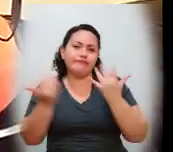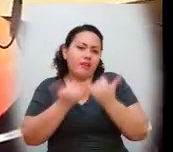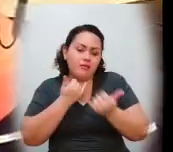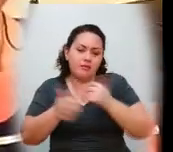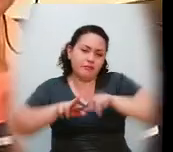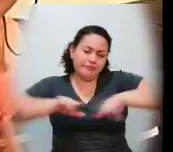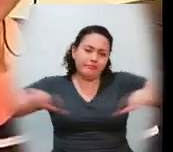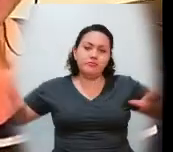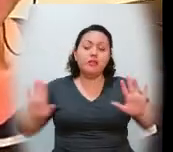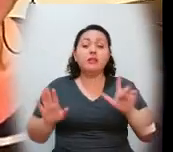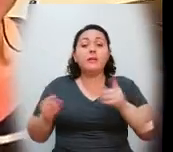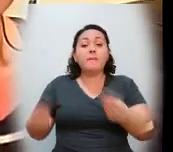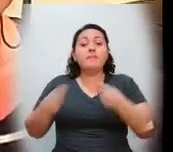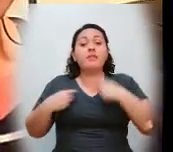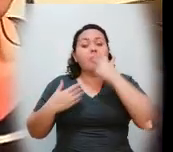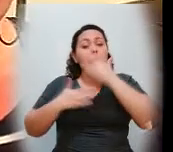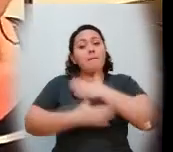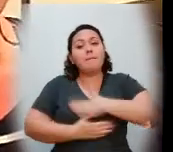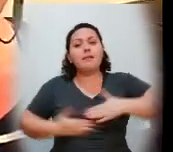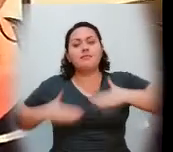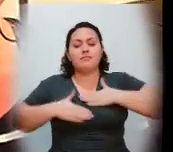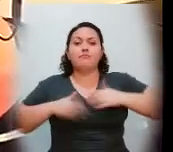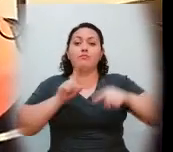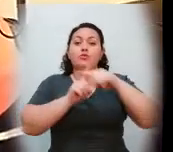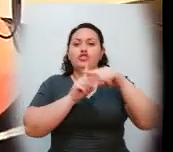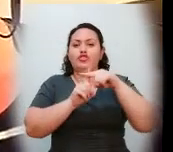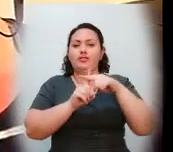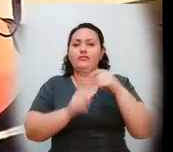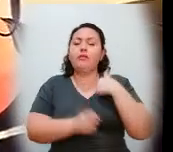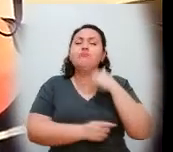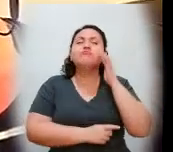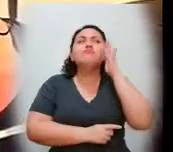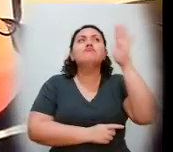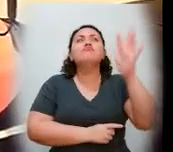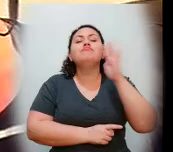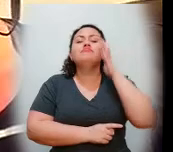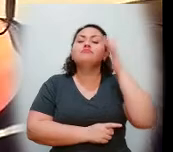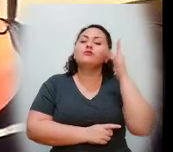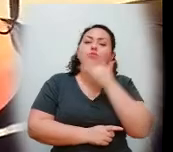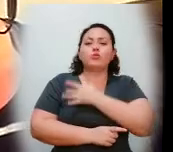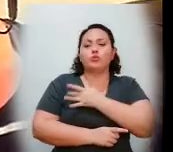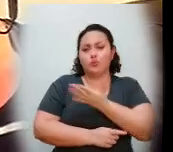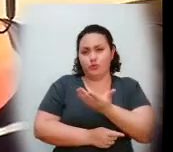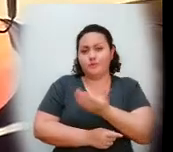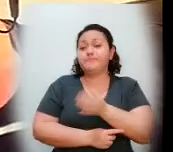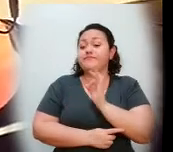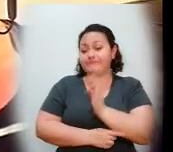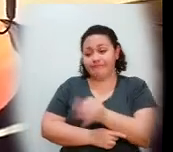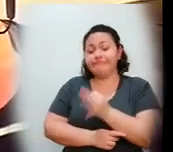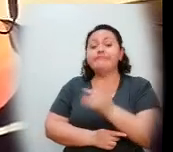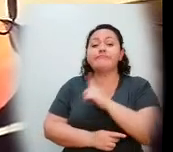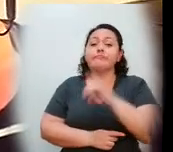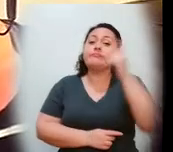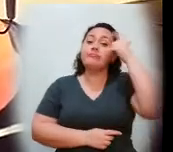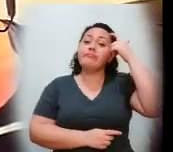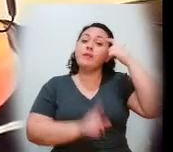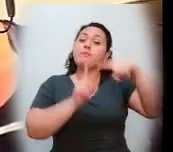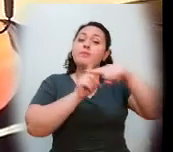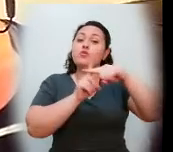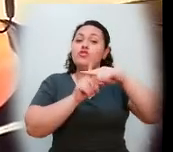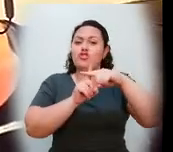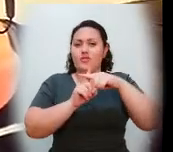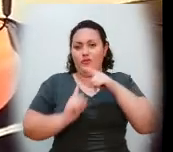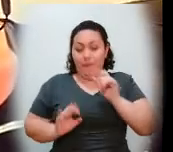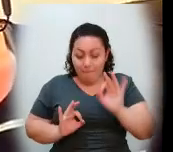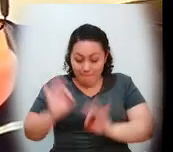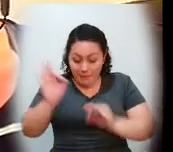Então, que nos levam até lá, né? Nos trazem uma sensação positiva. Ter pensamentos positivos também